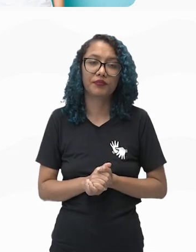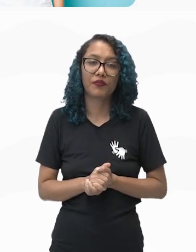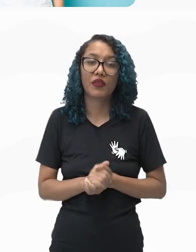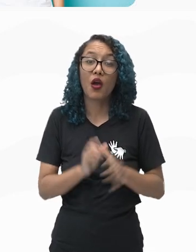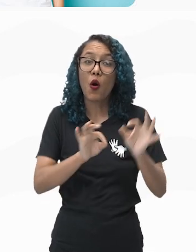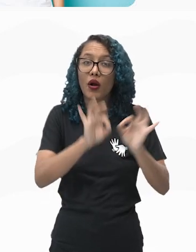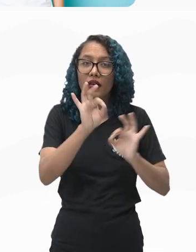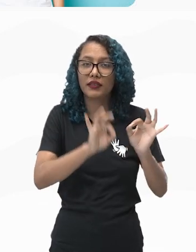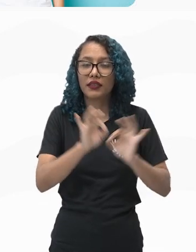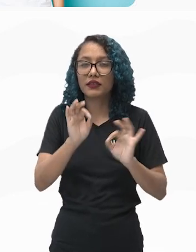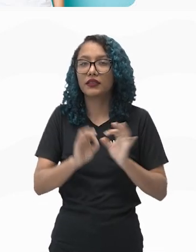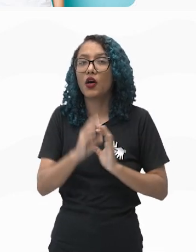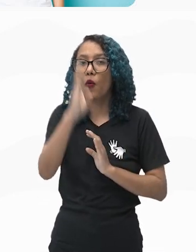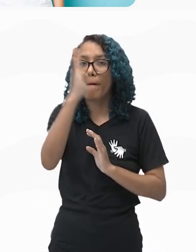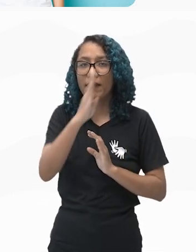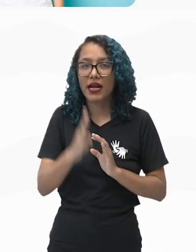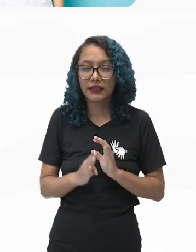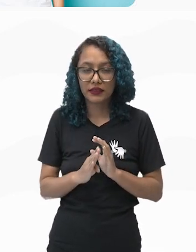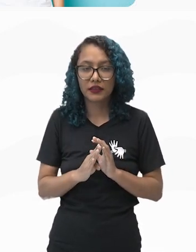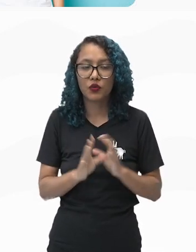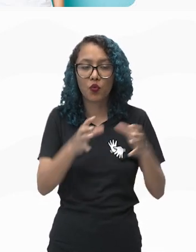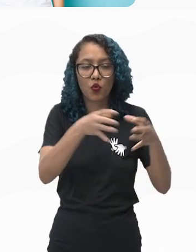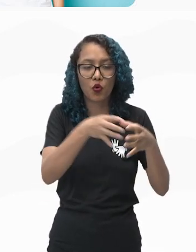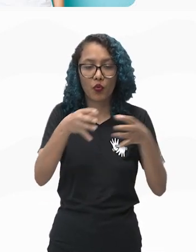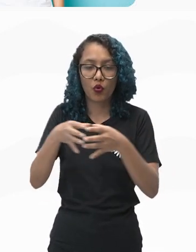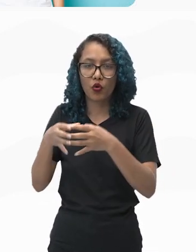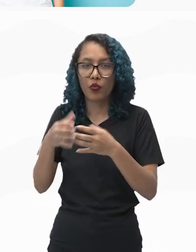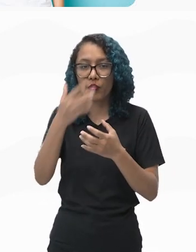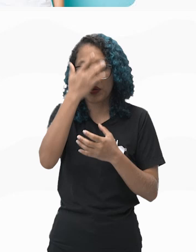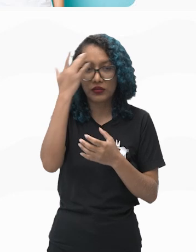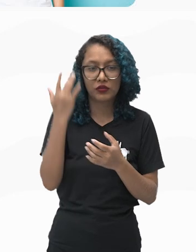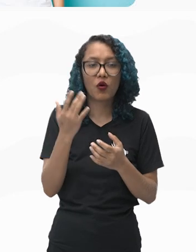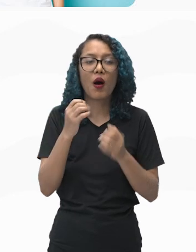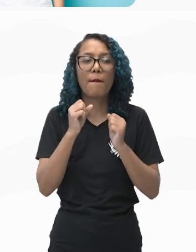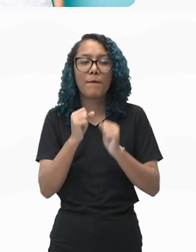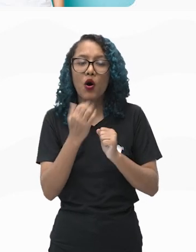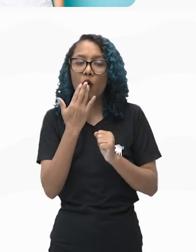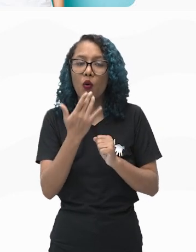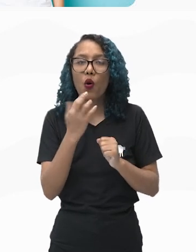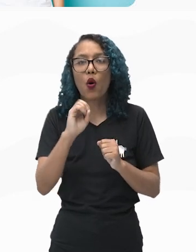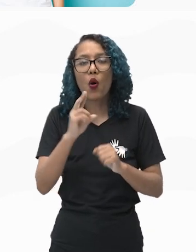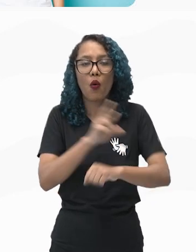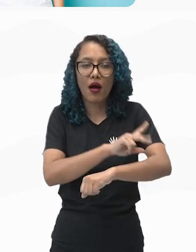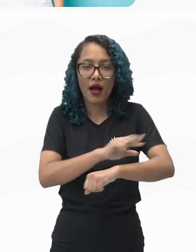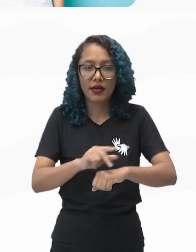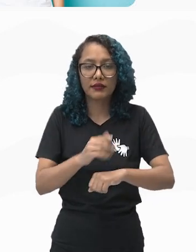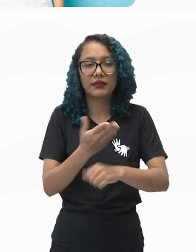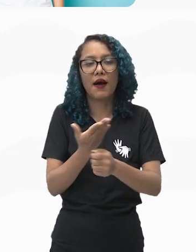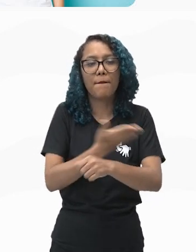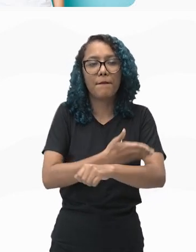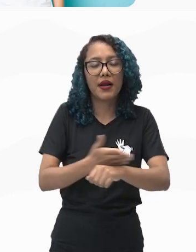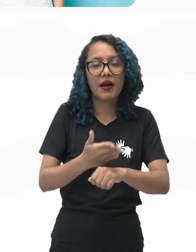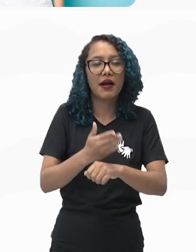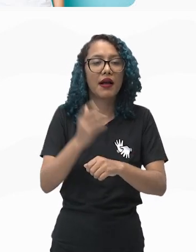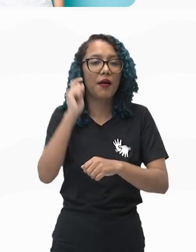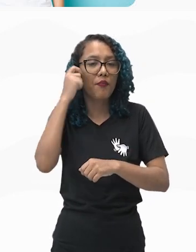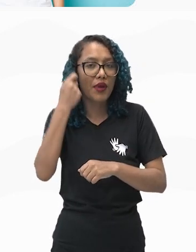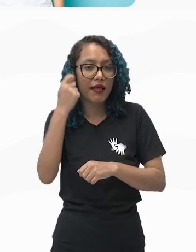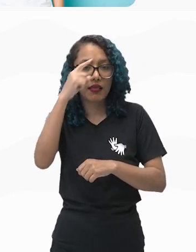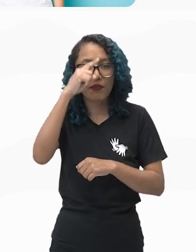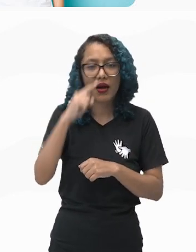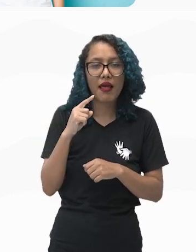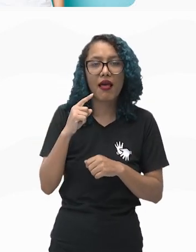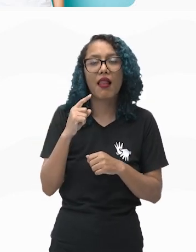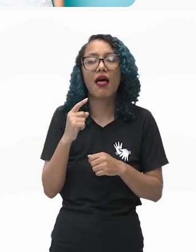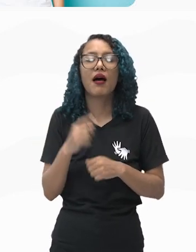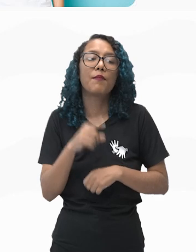nós temos essa classificação por cor ou raça, que pode ser branca, preta, amarela, parda ou indígena,